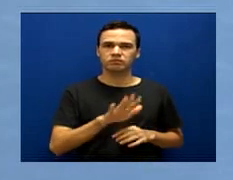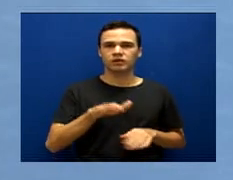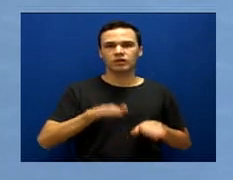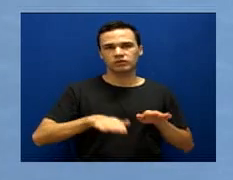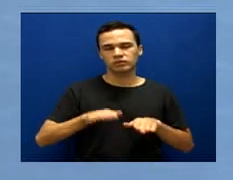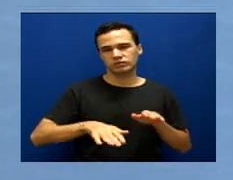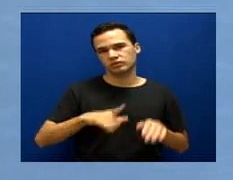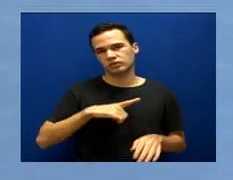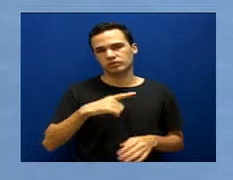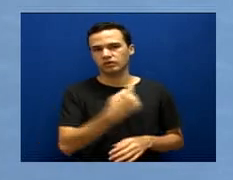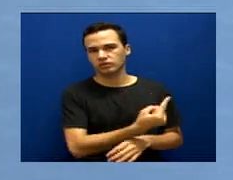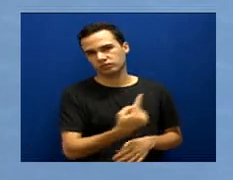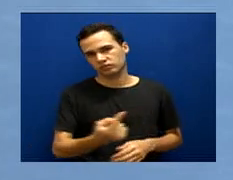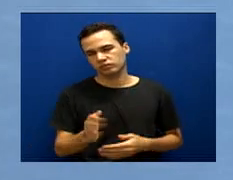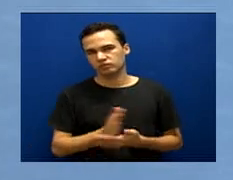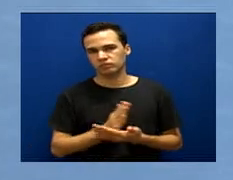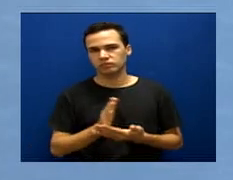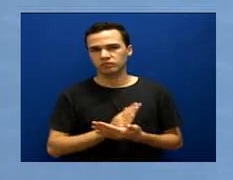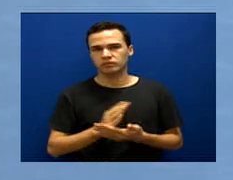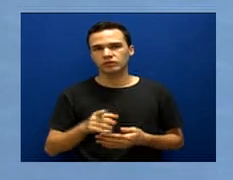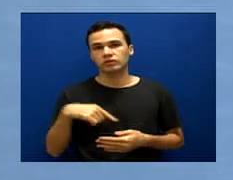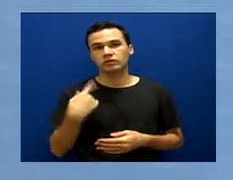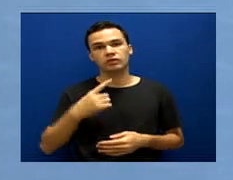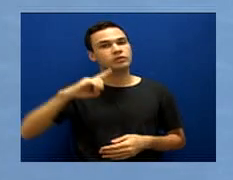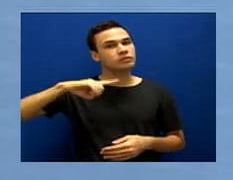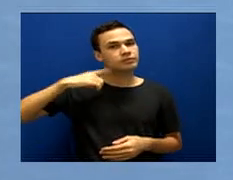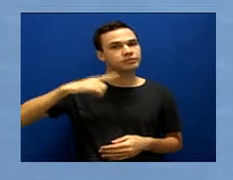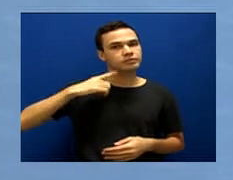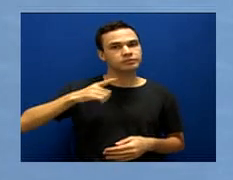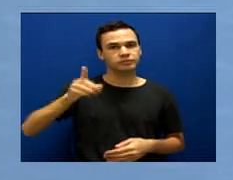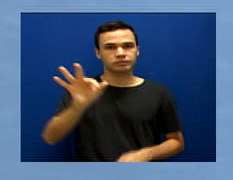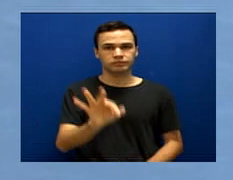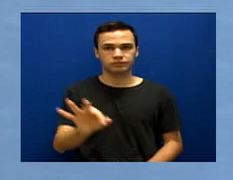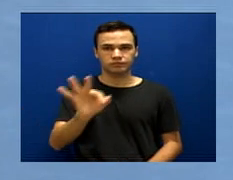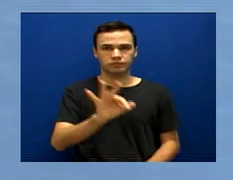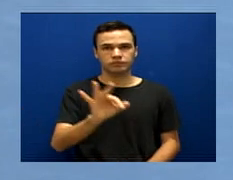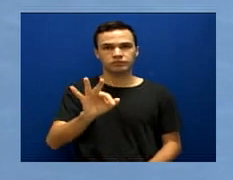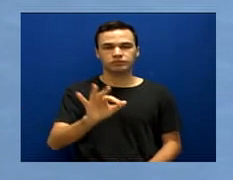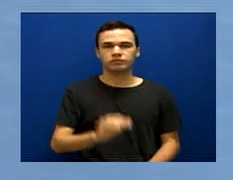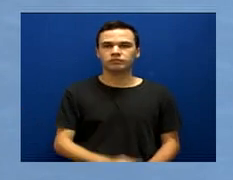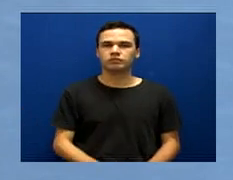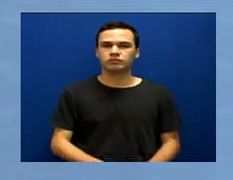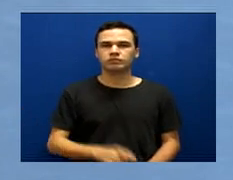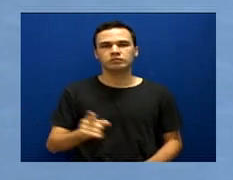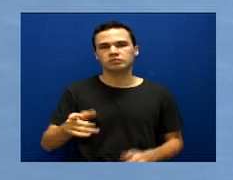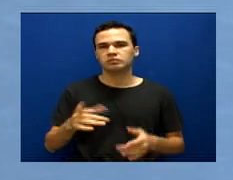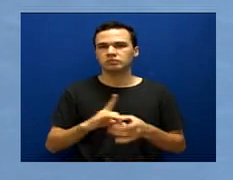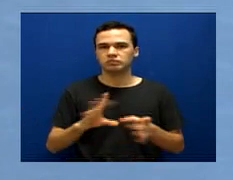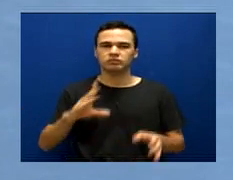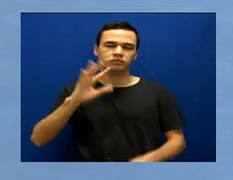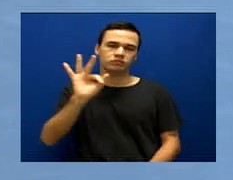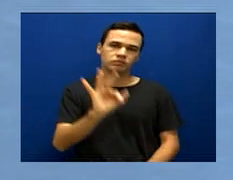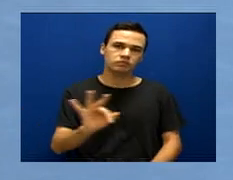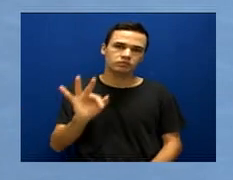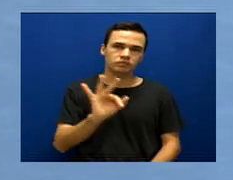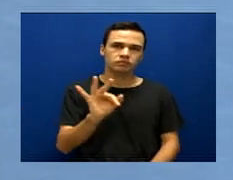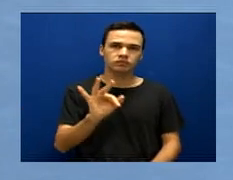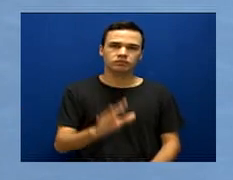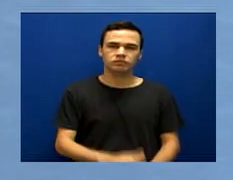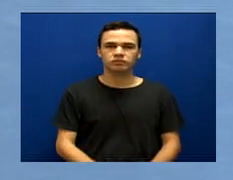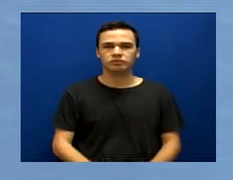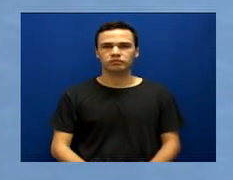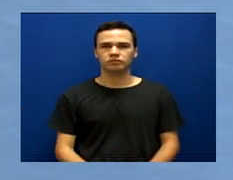desse contexto, então, nossos deputados federais, ou federal, como queiram, né,